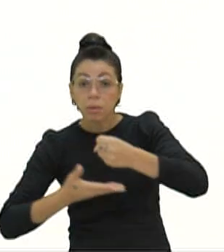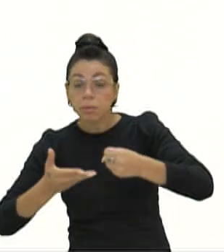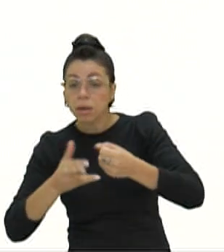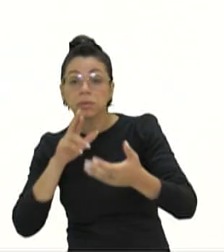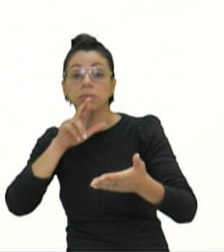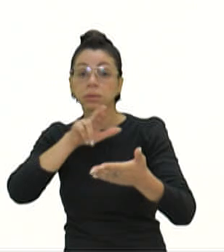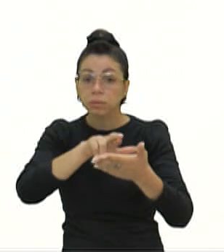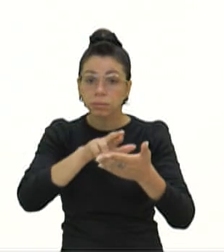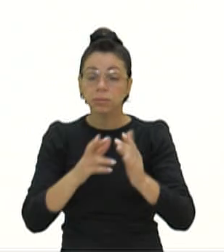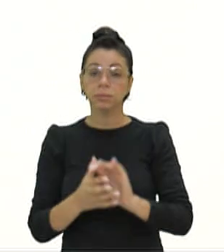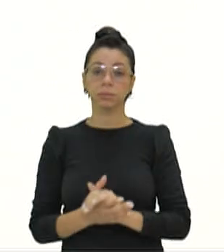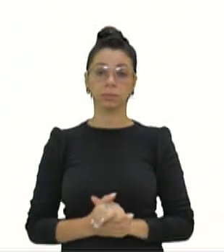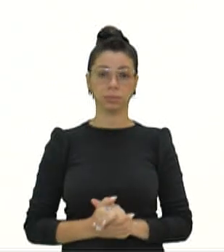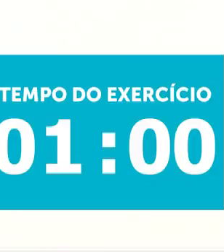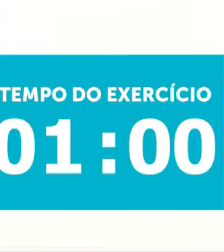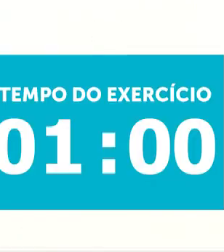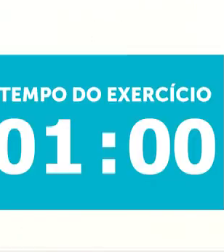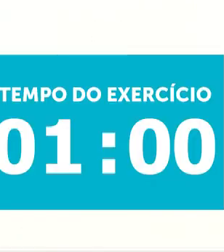responde aí.